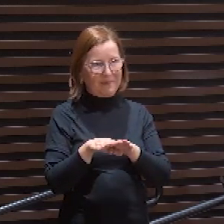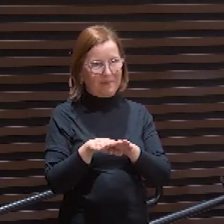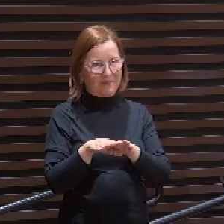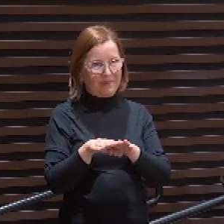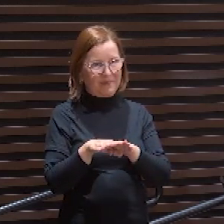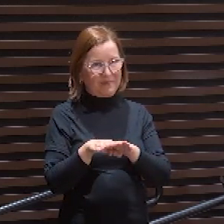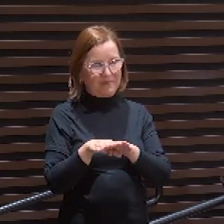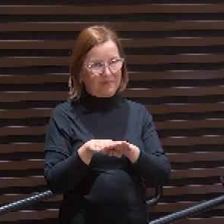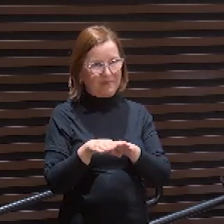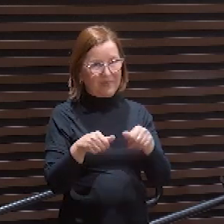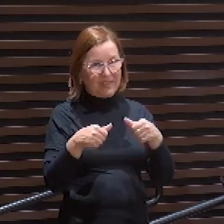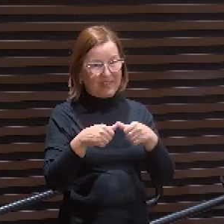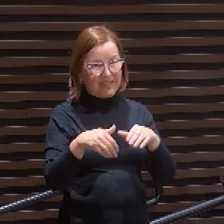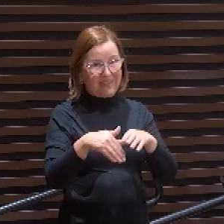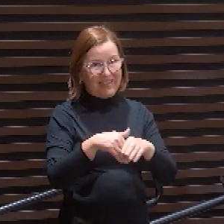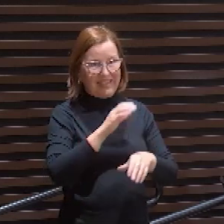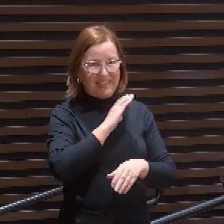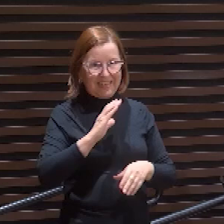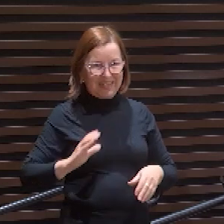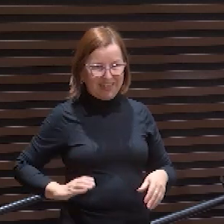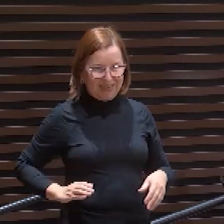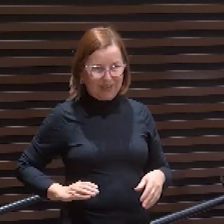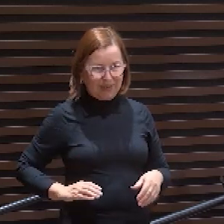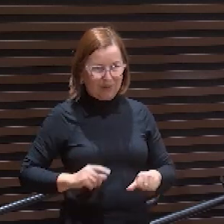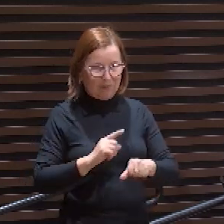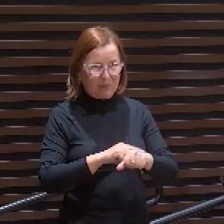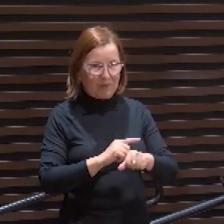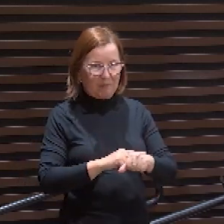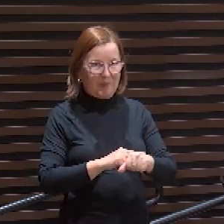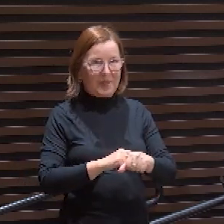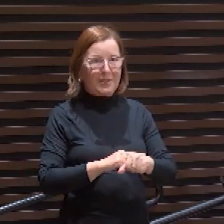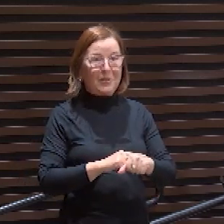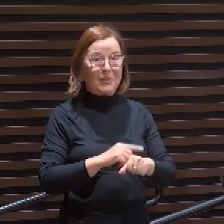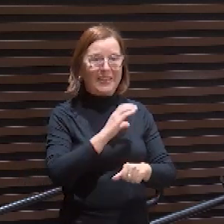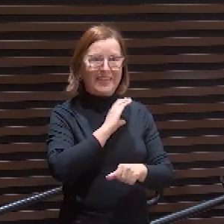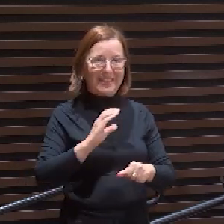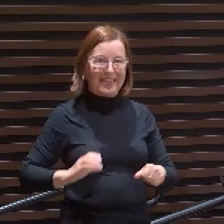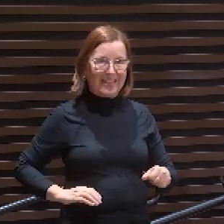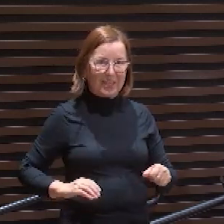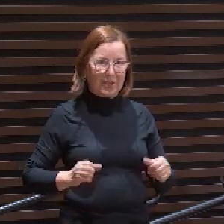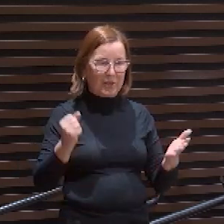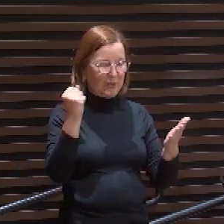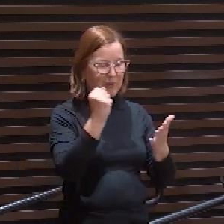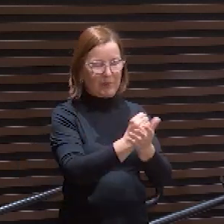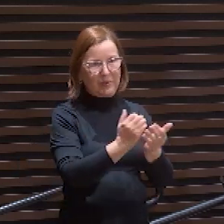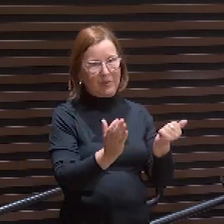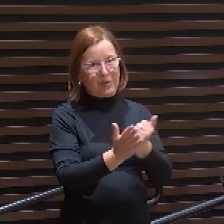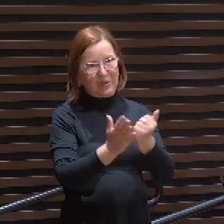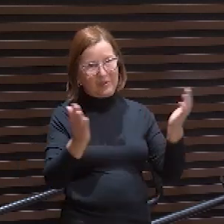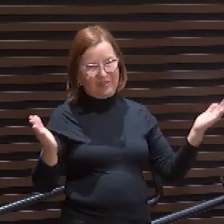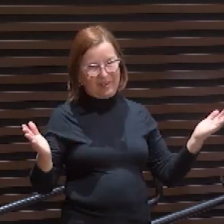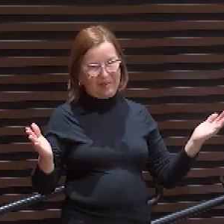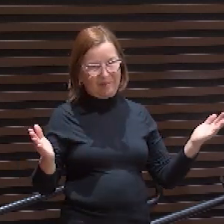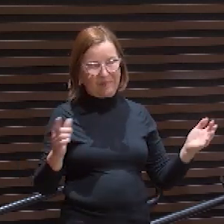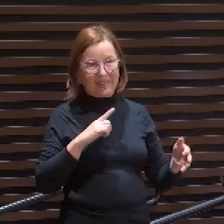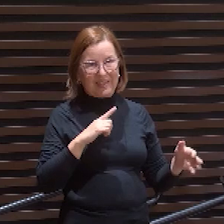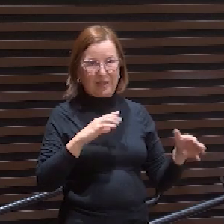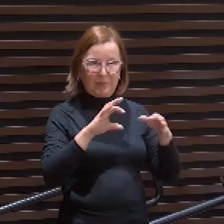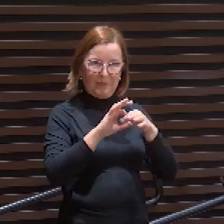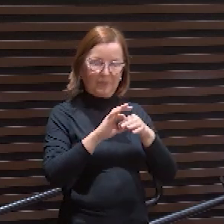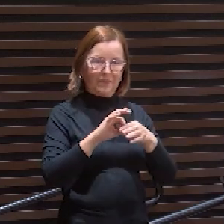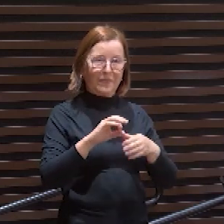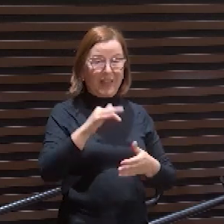estava em Cristo quando Cristo foi crucificado. Há uma união. A fé cristã não